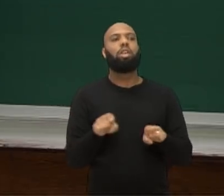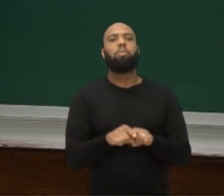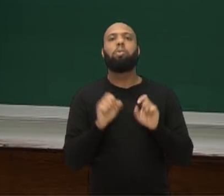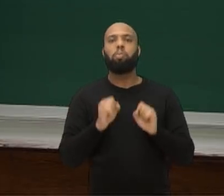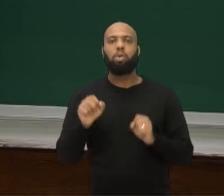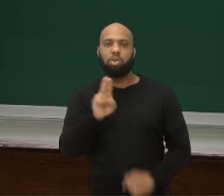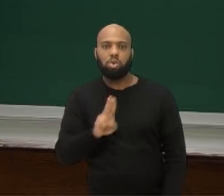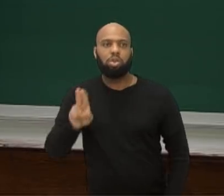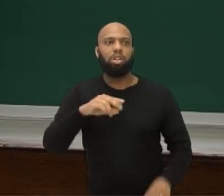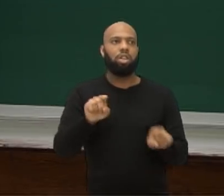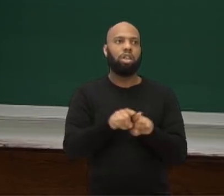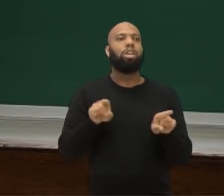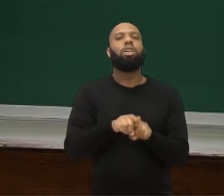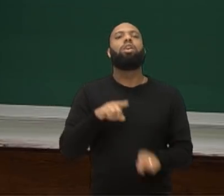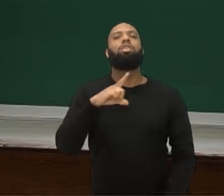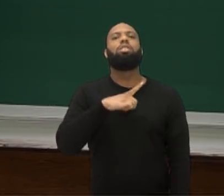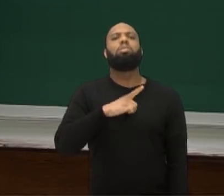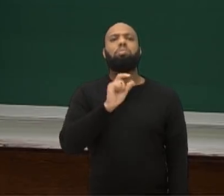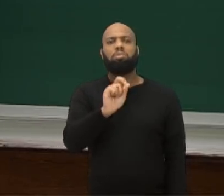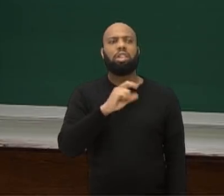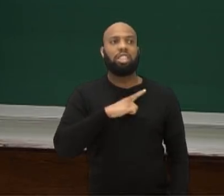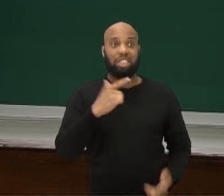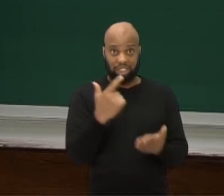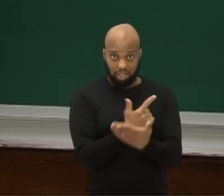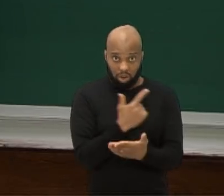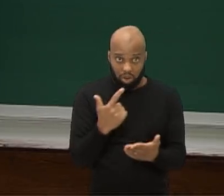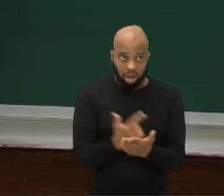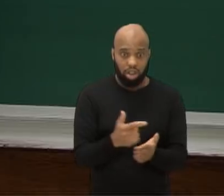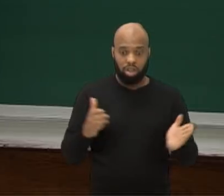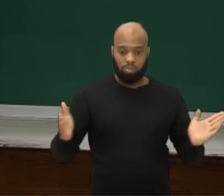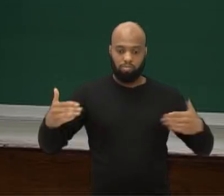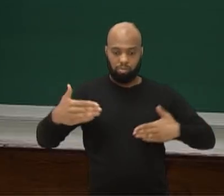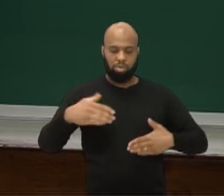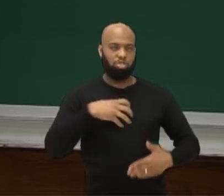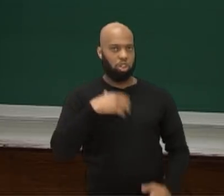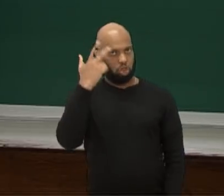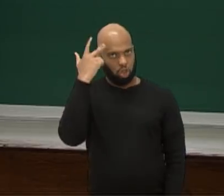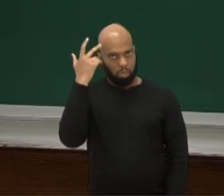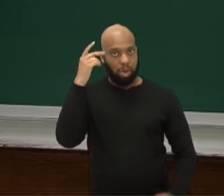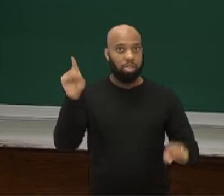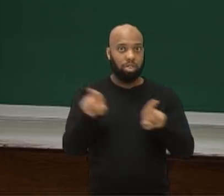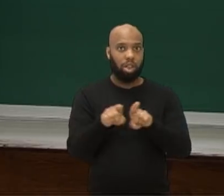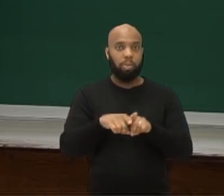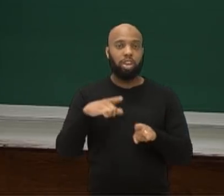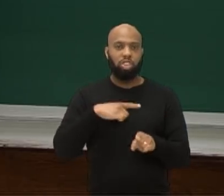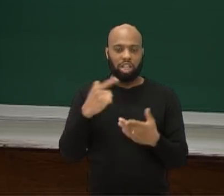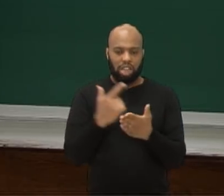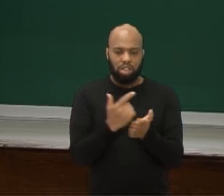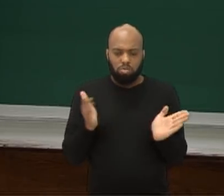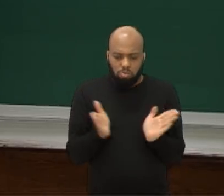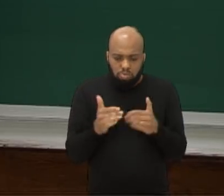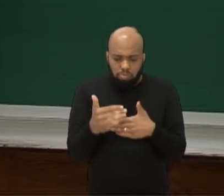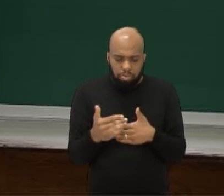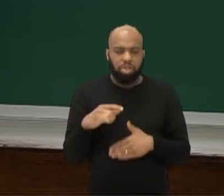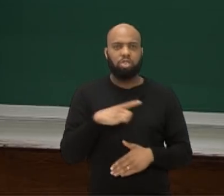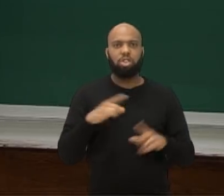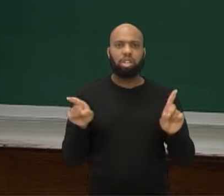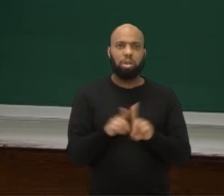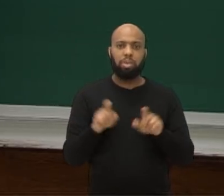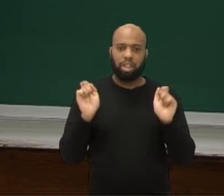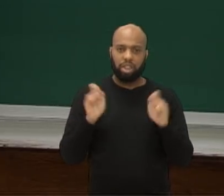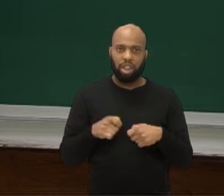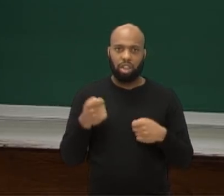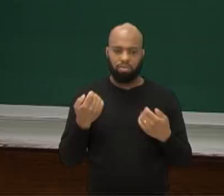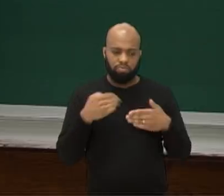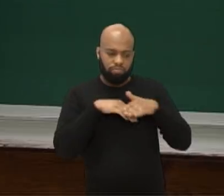ser usado, tinha um livro num tamanho convencional e tinham livros pequenos, livrinhos, que também poderiam